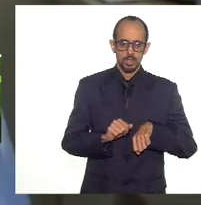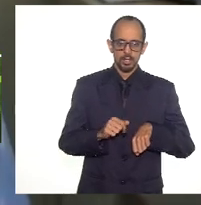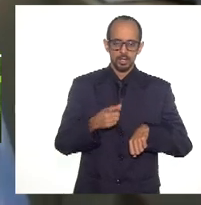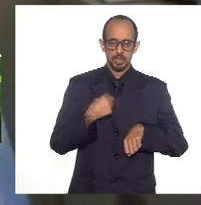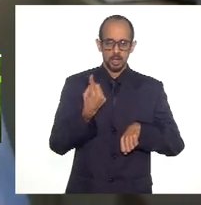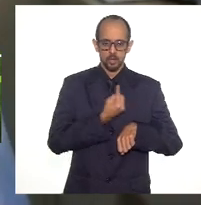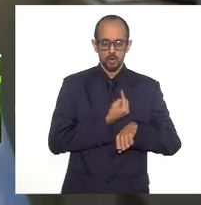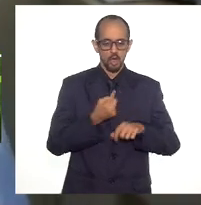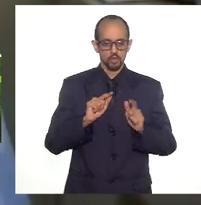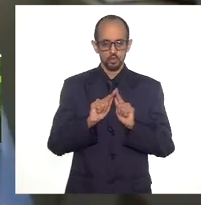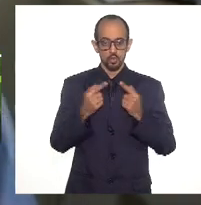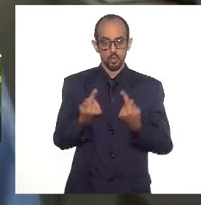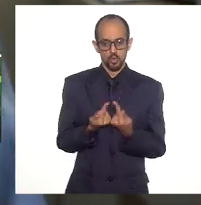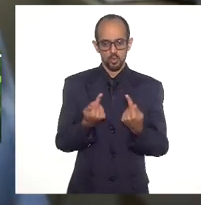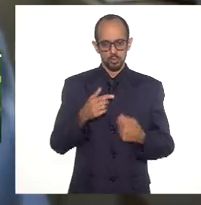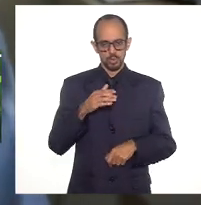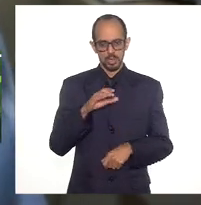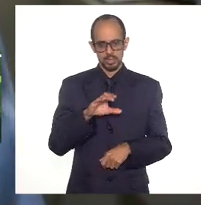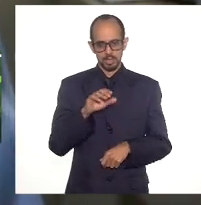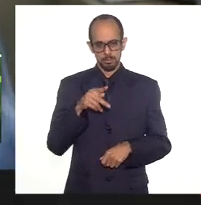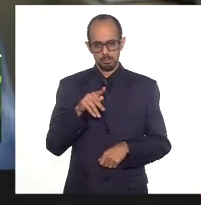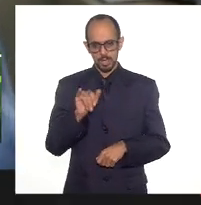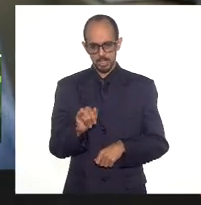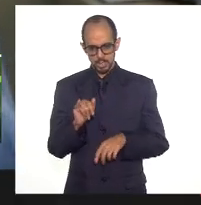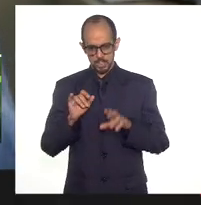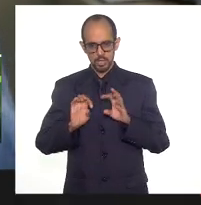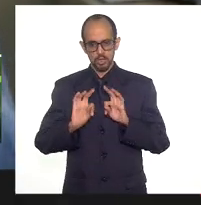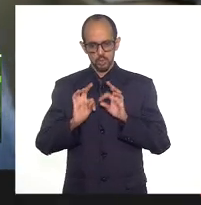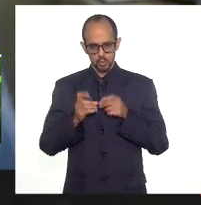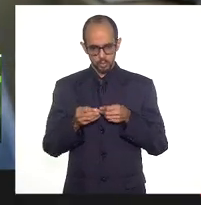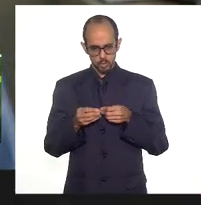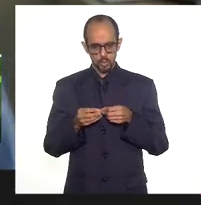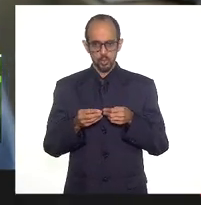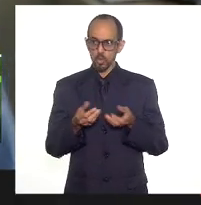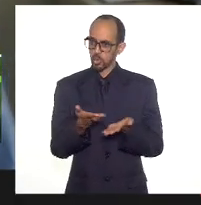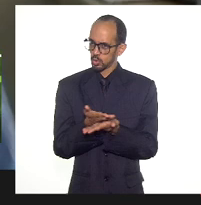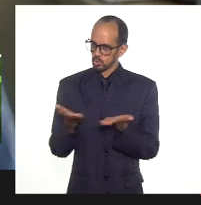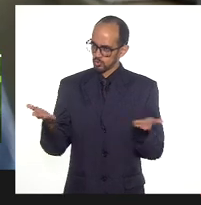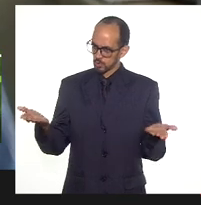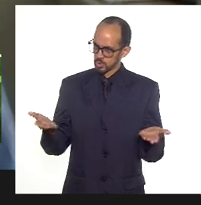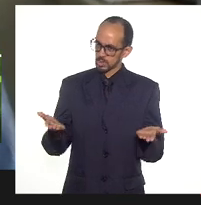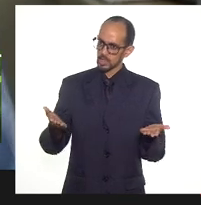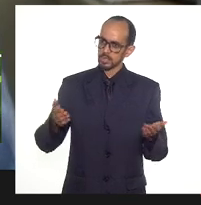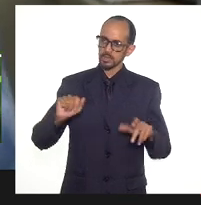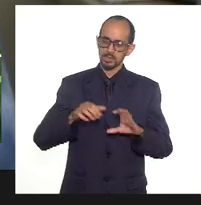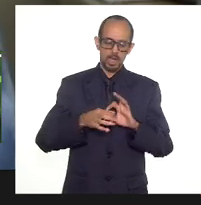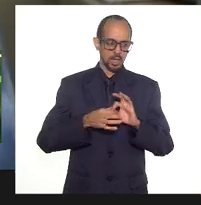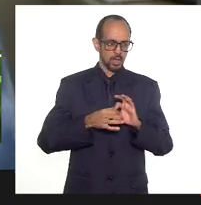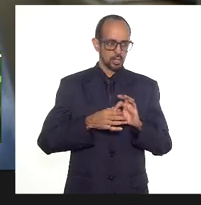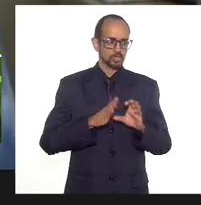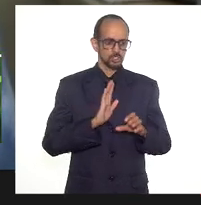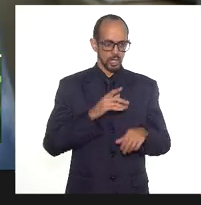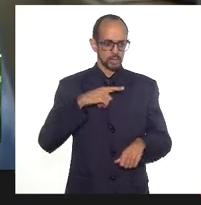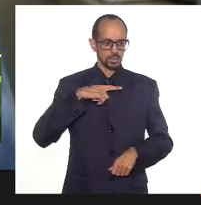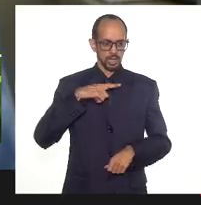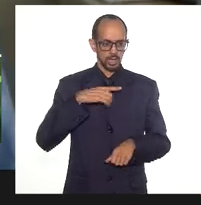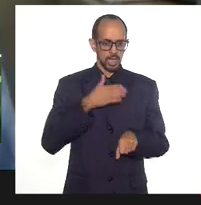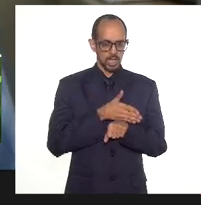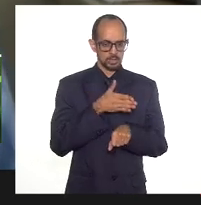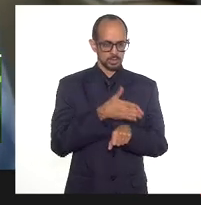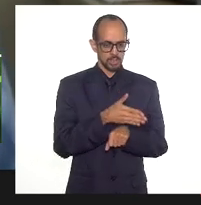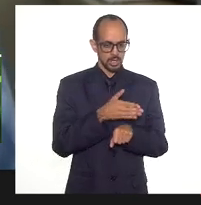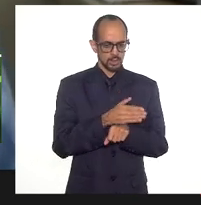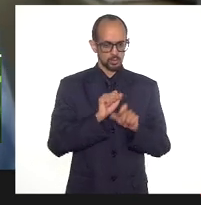da CPI, à disposição de todas as senhoras e senhores deputados,